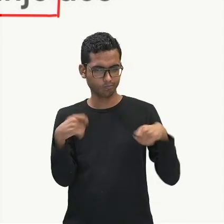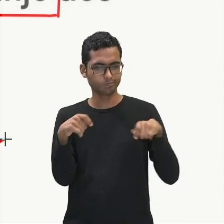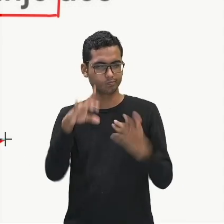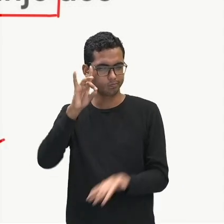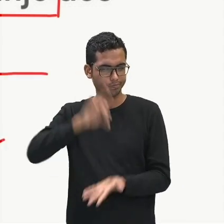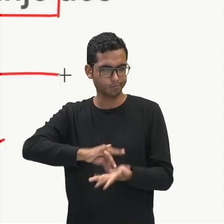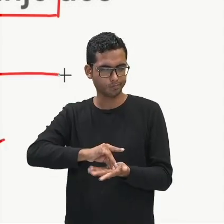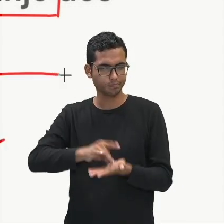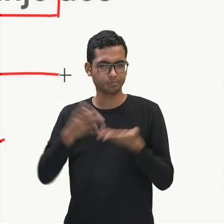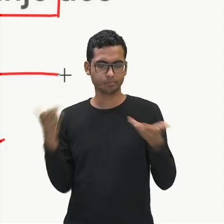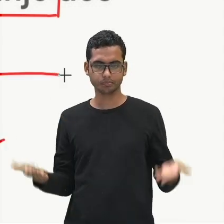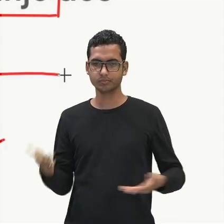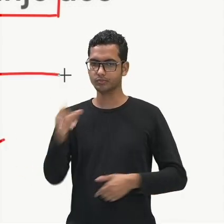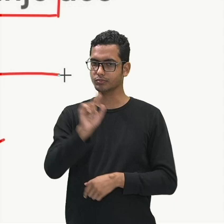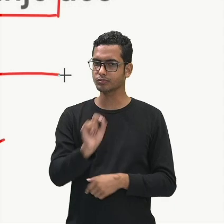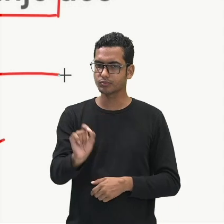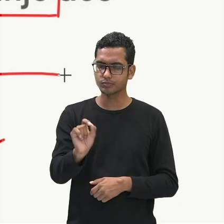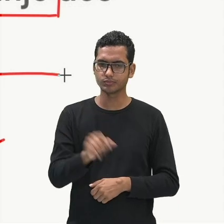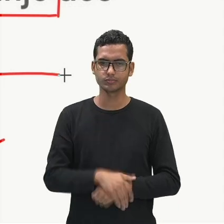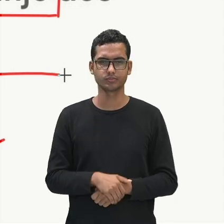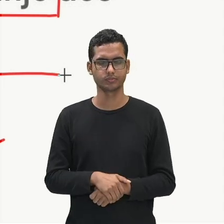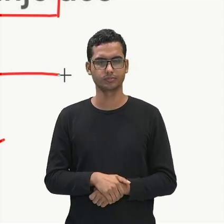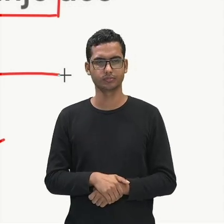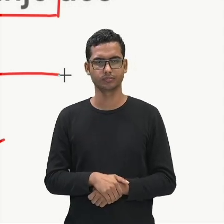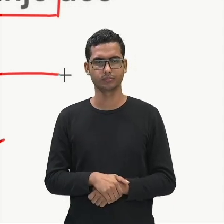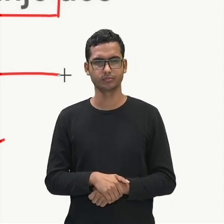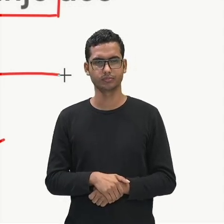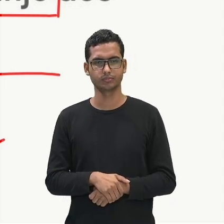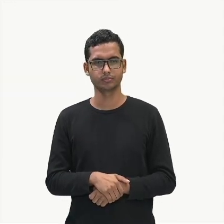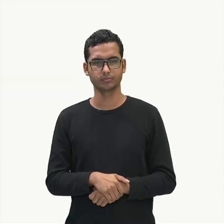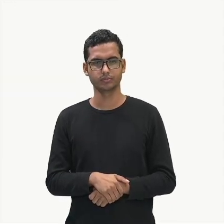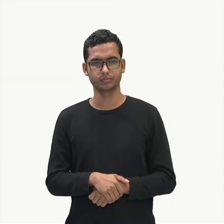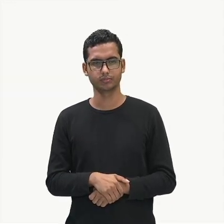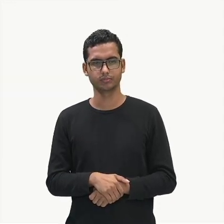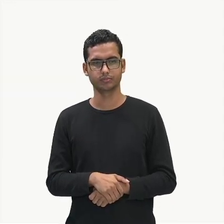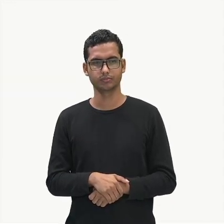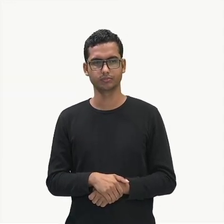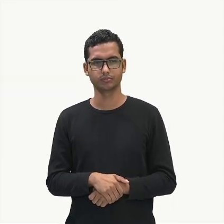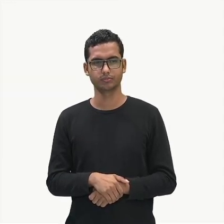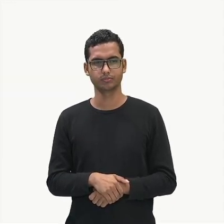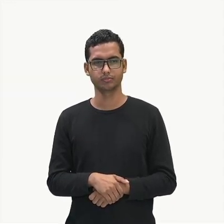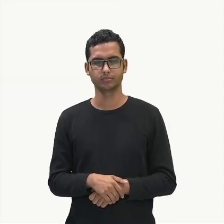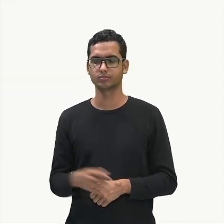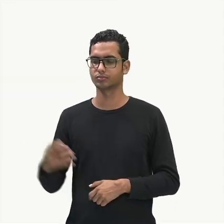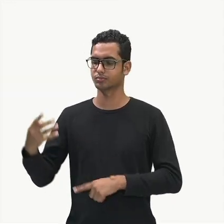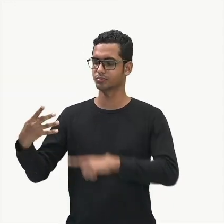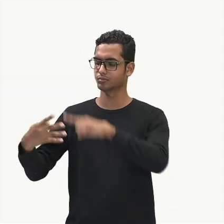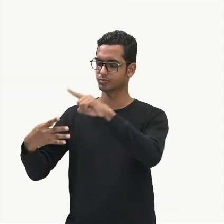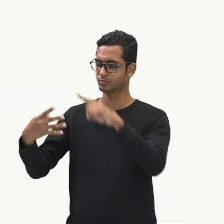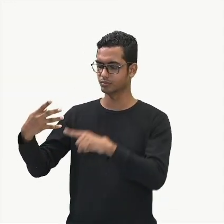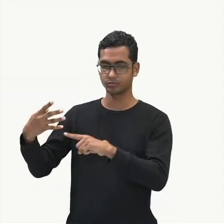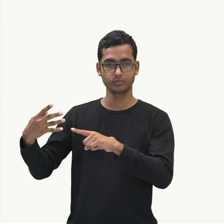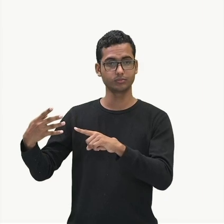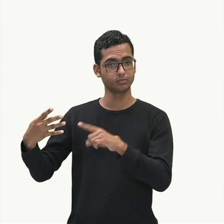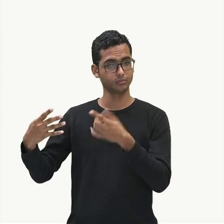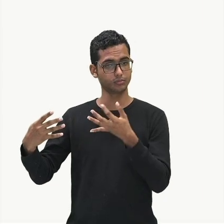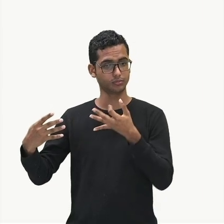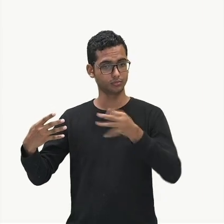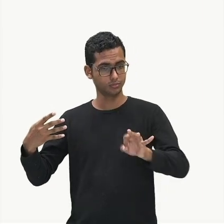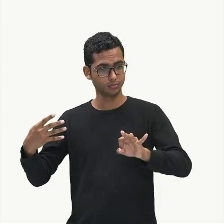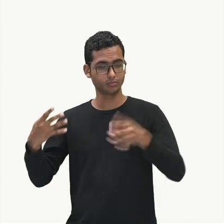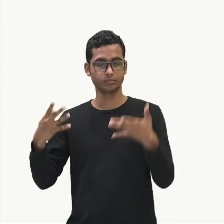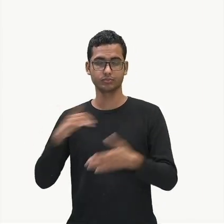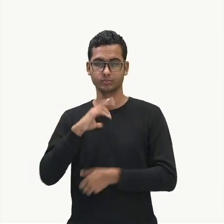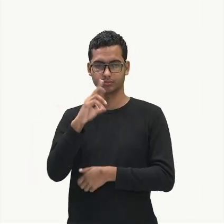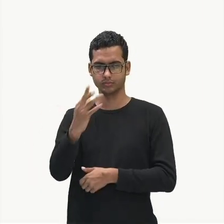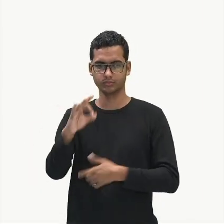ativação? Então, gente, todas essas alternativas, elas estão corretas. Então, a alternativa é